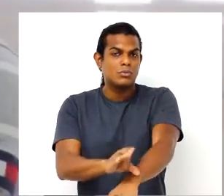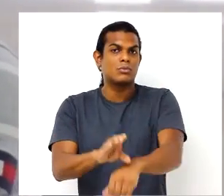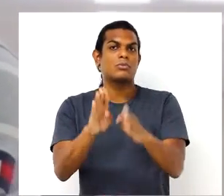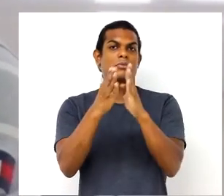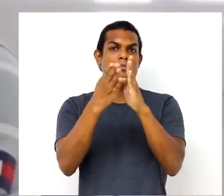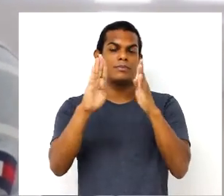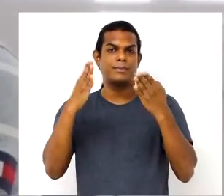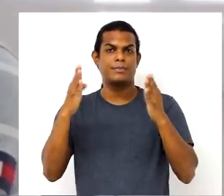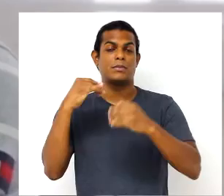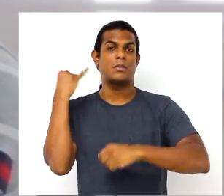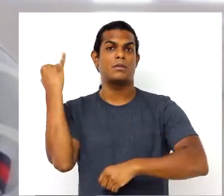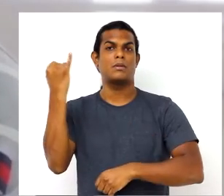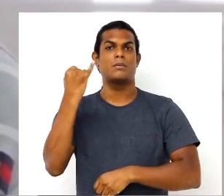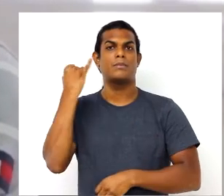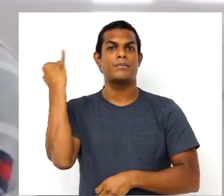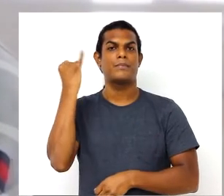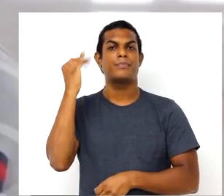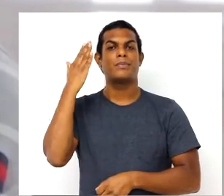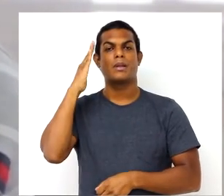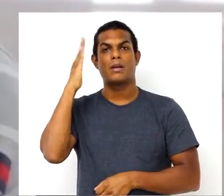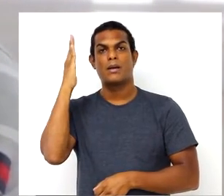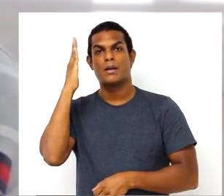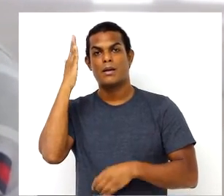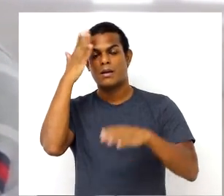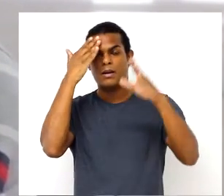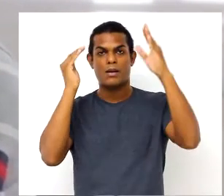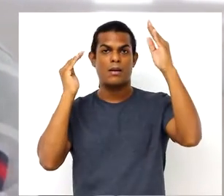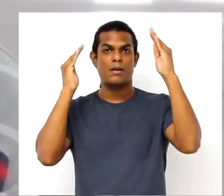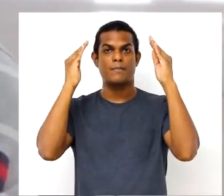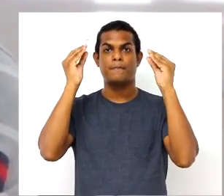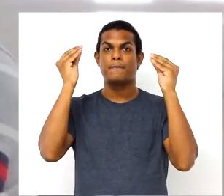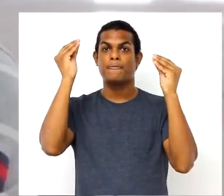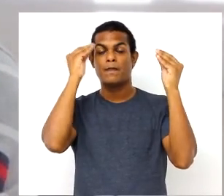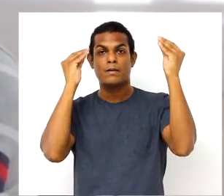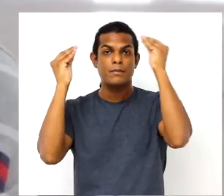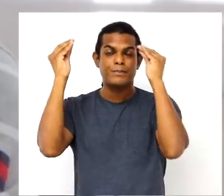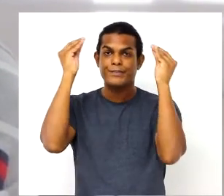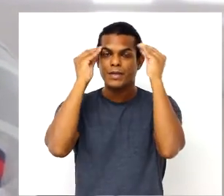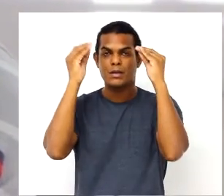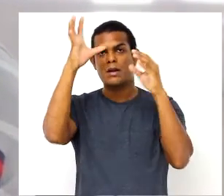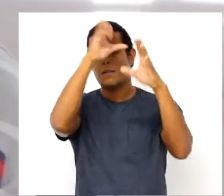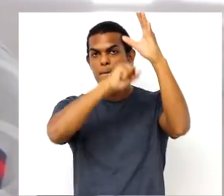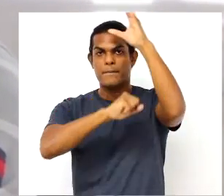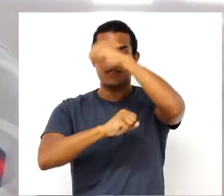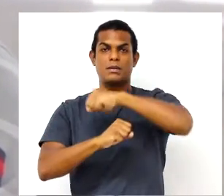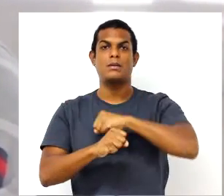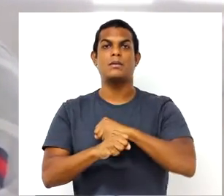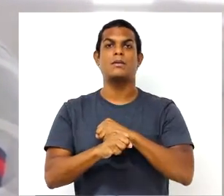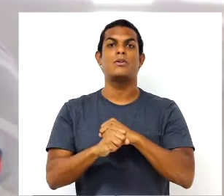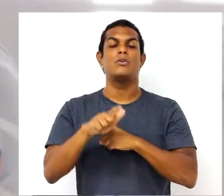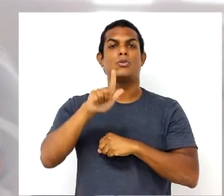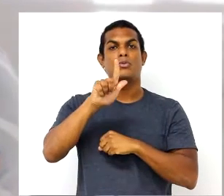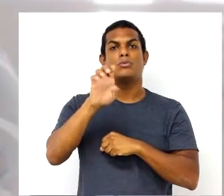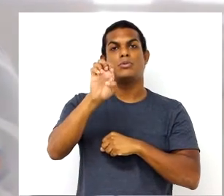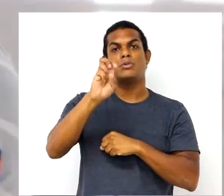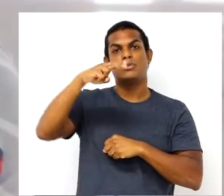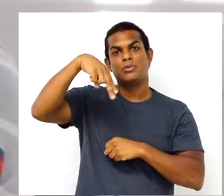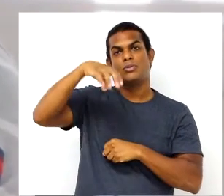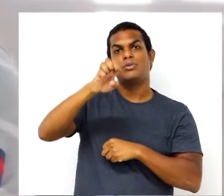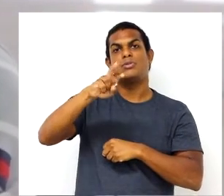se apropriar dos gêneros que circulam na biblioteca. Ou seja, o